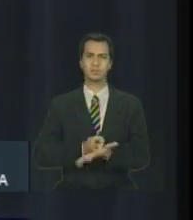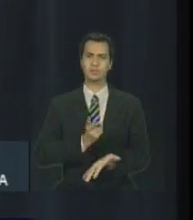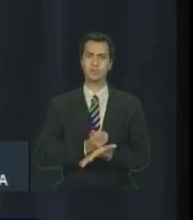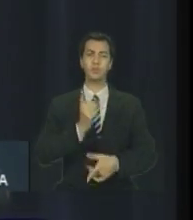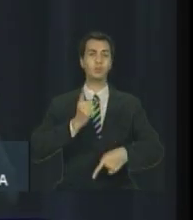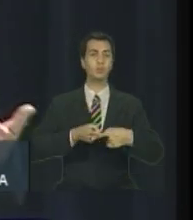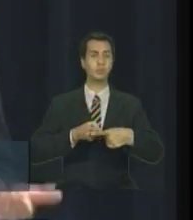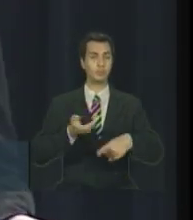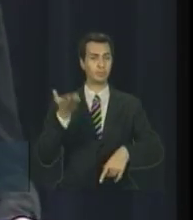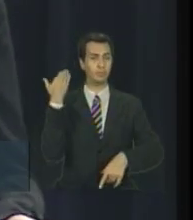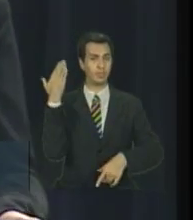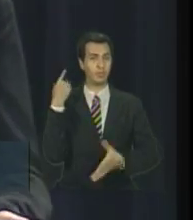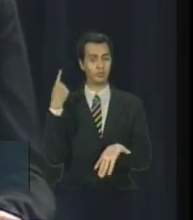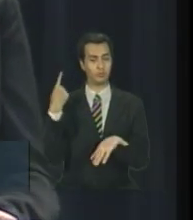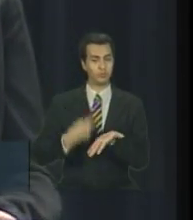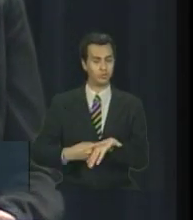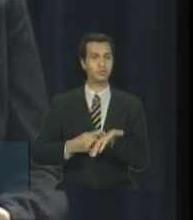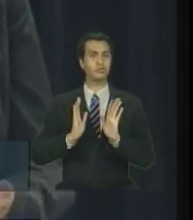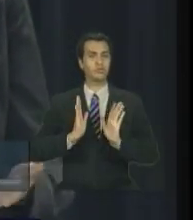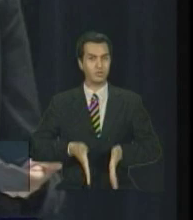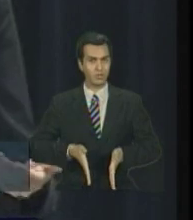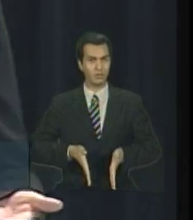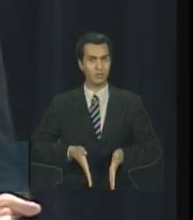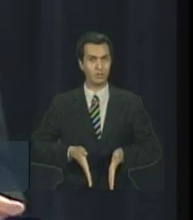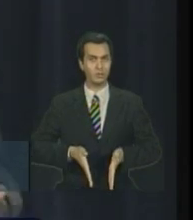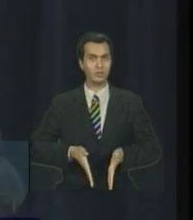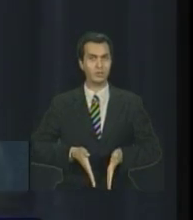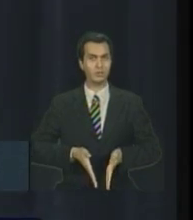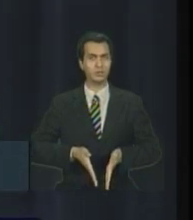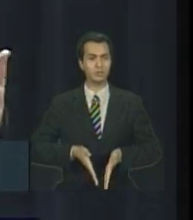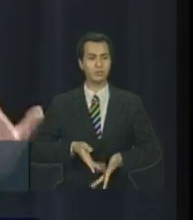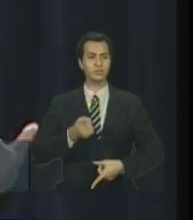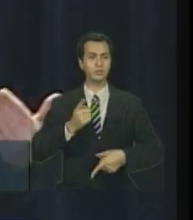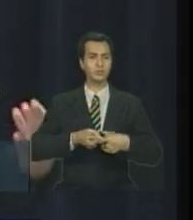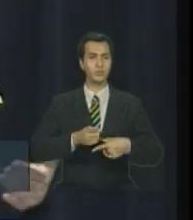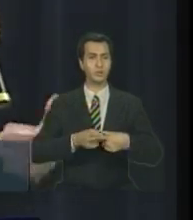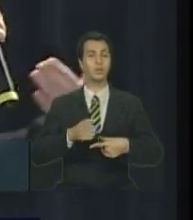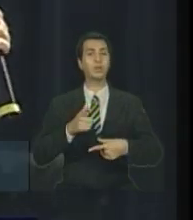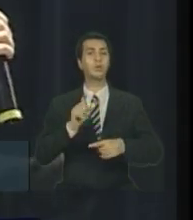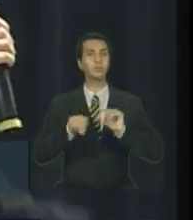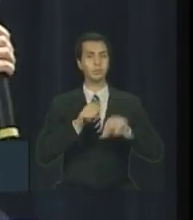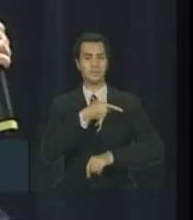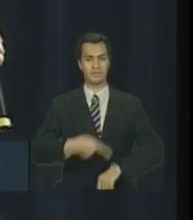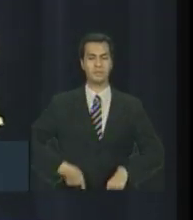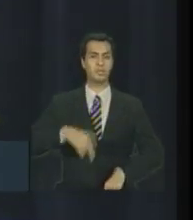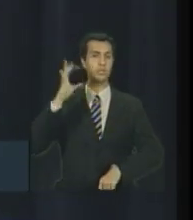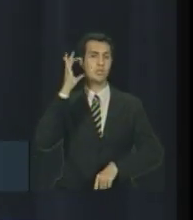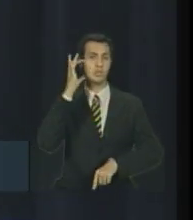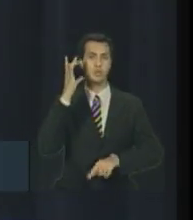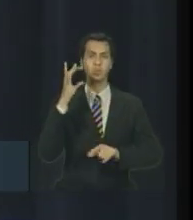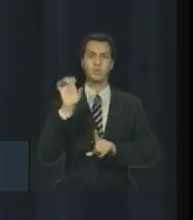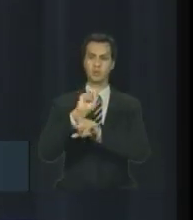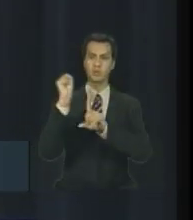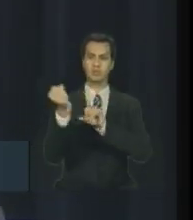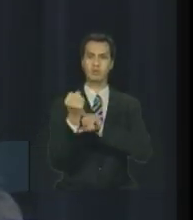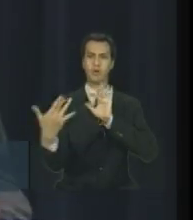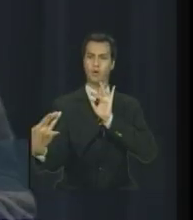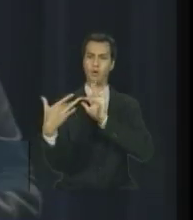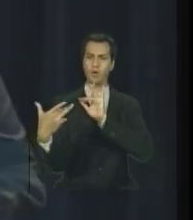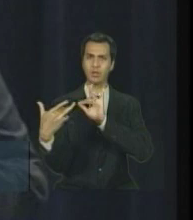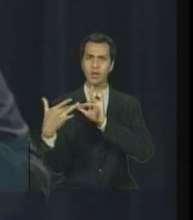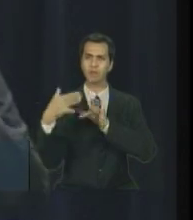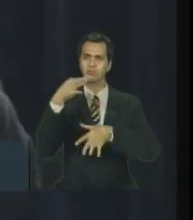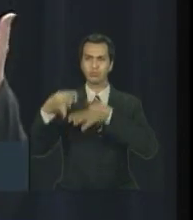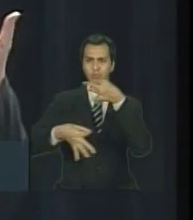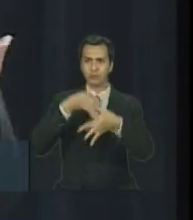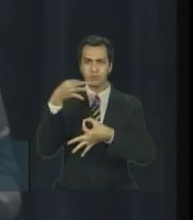foram assumidos e inspirados no próprio contato da presidenta Dilma com a sociedade, na medida que